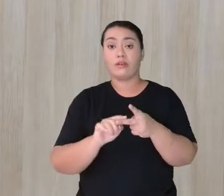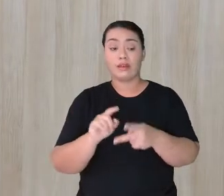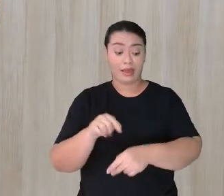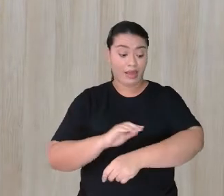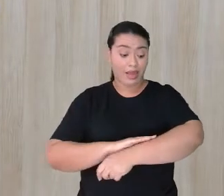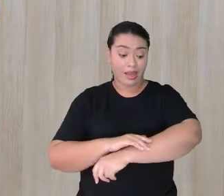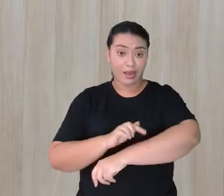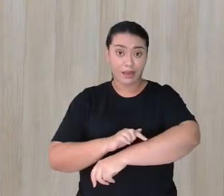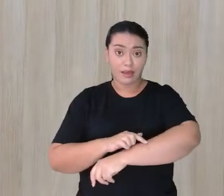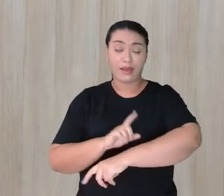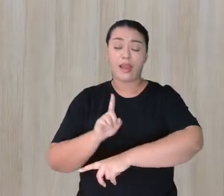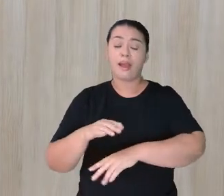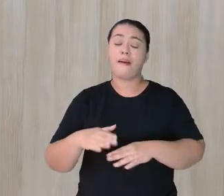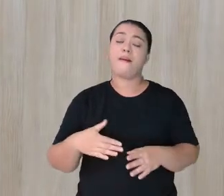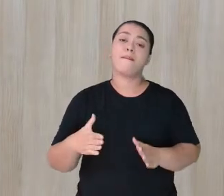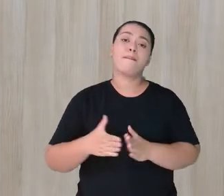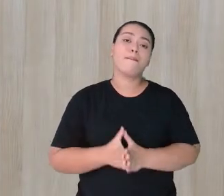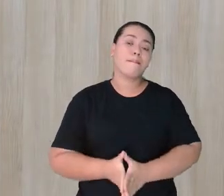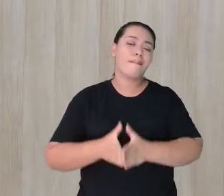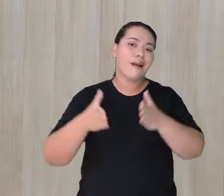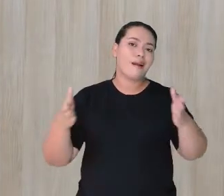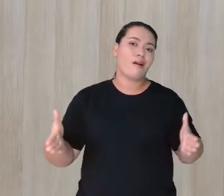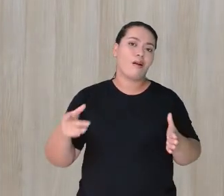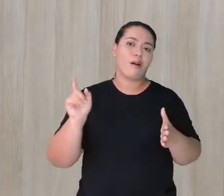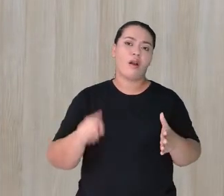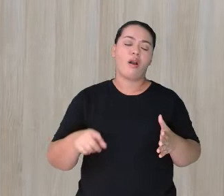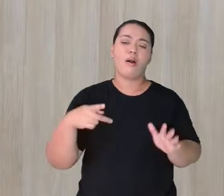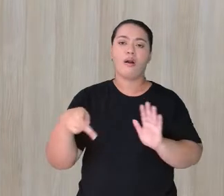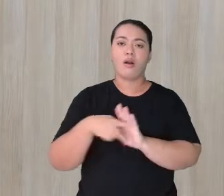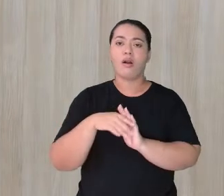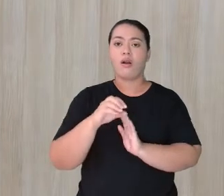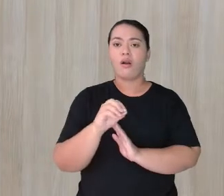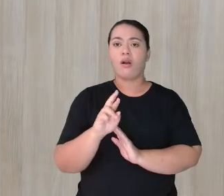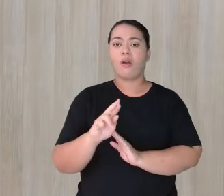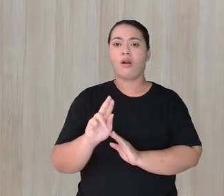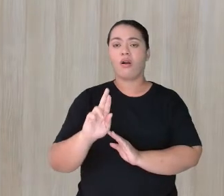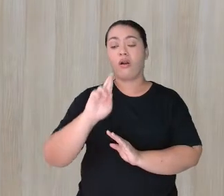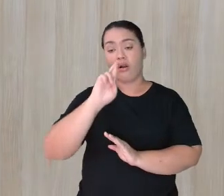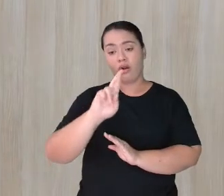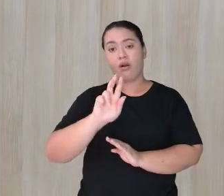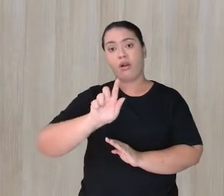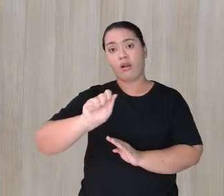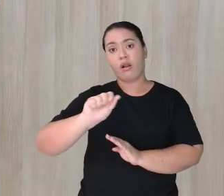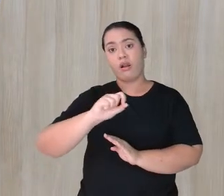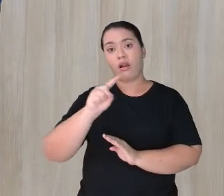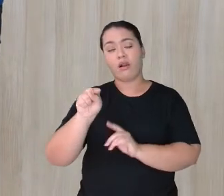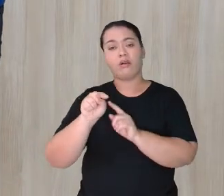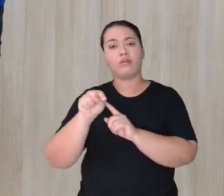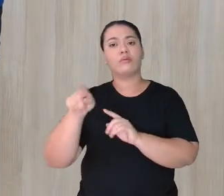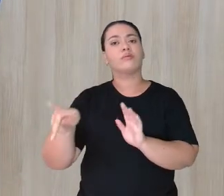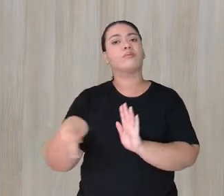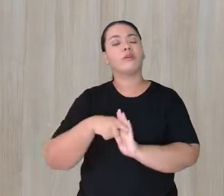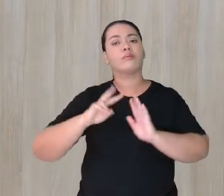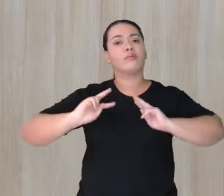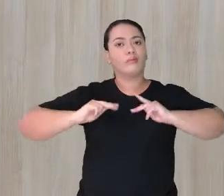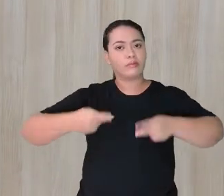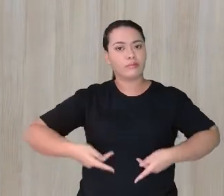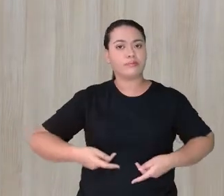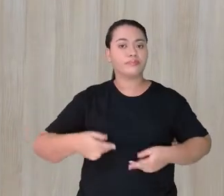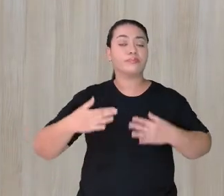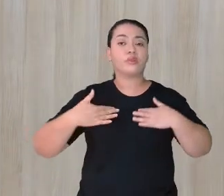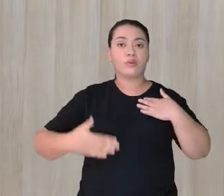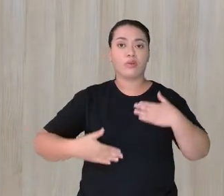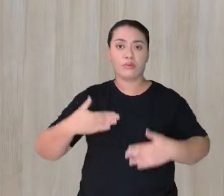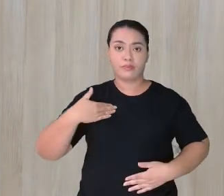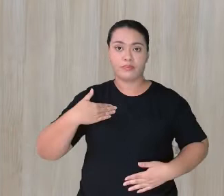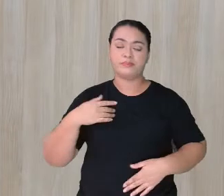o maior órgão do corpo humano, viu, gente? É uma das curiosidades aí que vocês devem